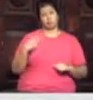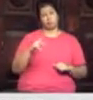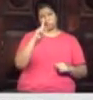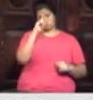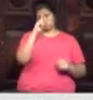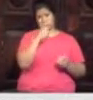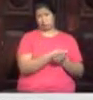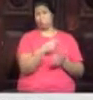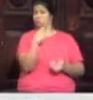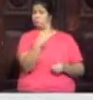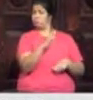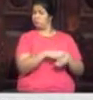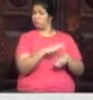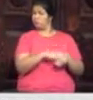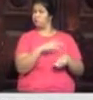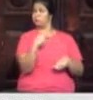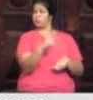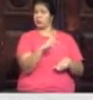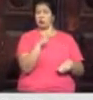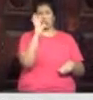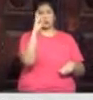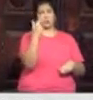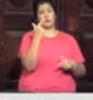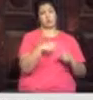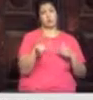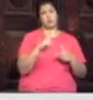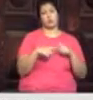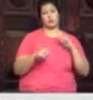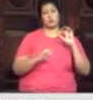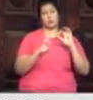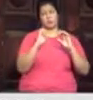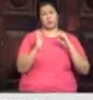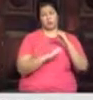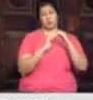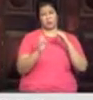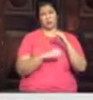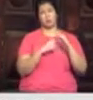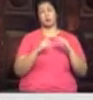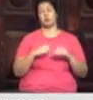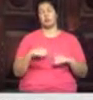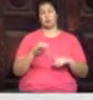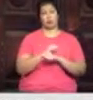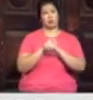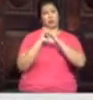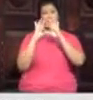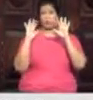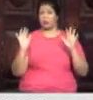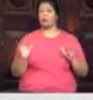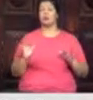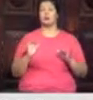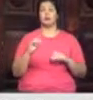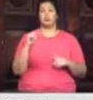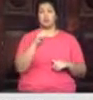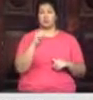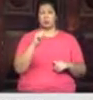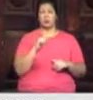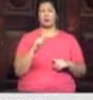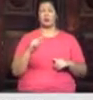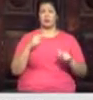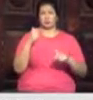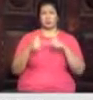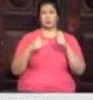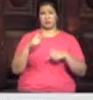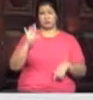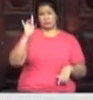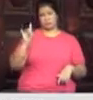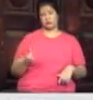conflitos trabalhistas na empresa. Desse modo, constitui um claro ataque a essa instituição, ao Ministério Público do Trabalho e, em especial, ao